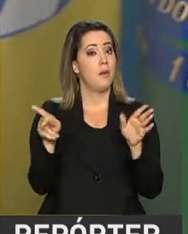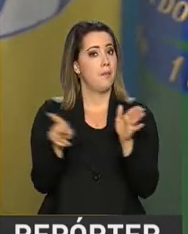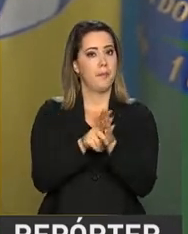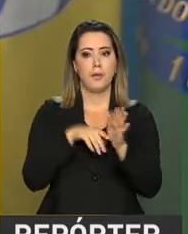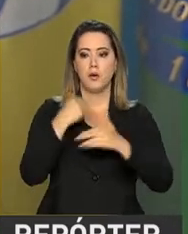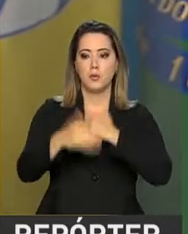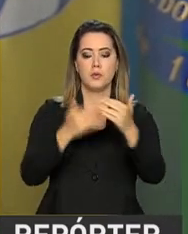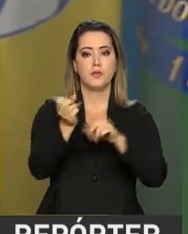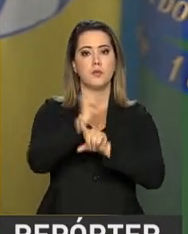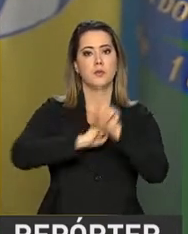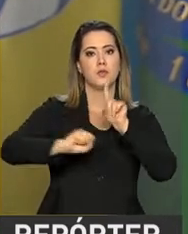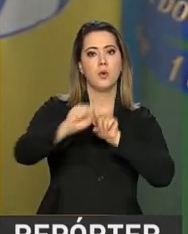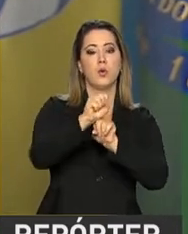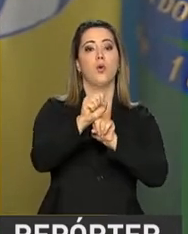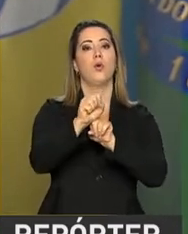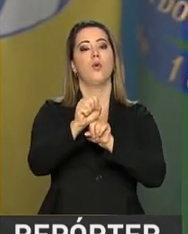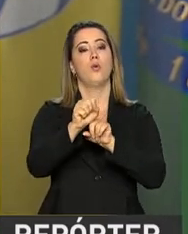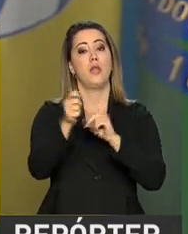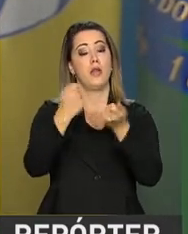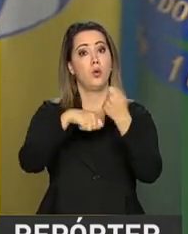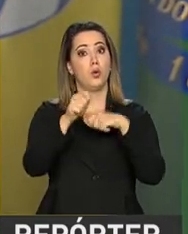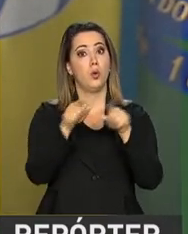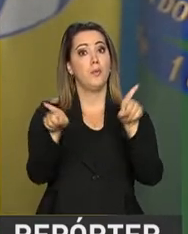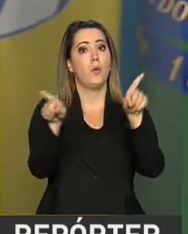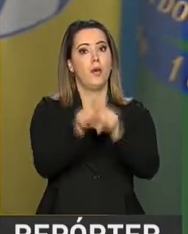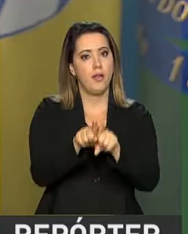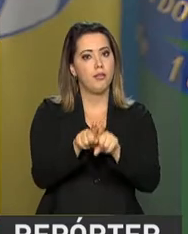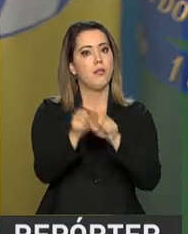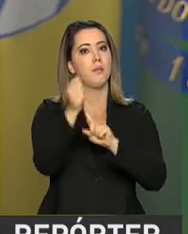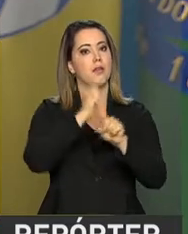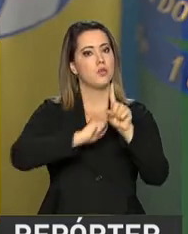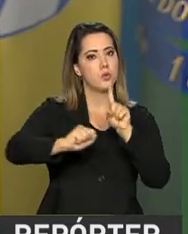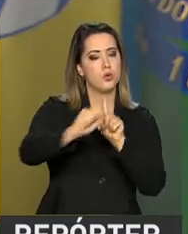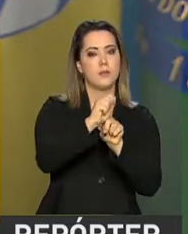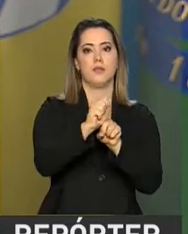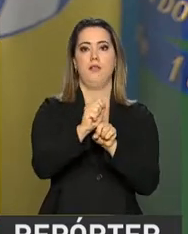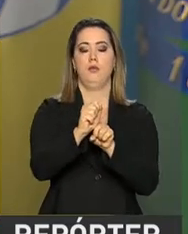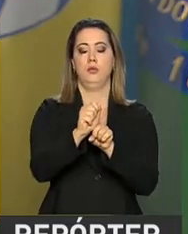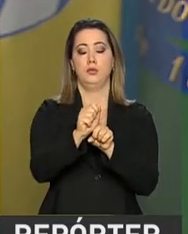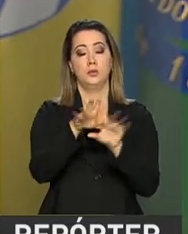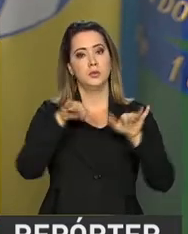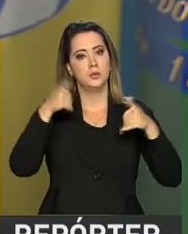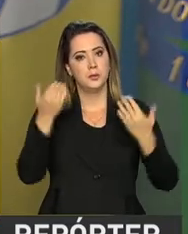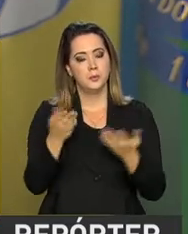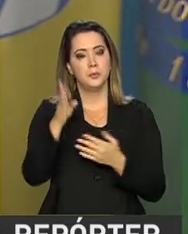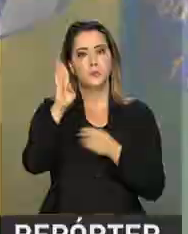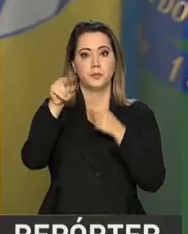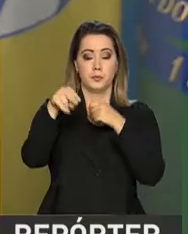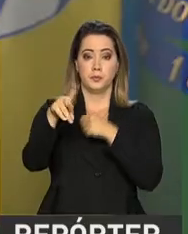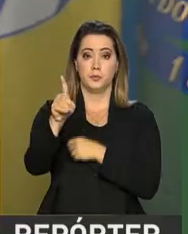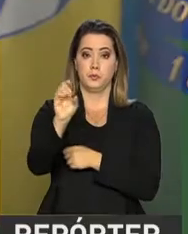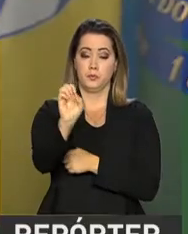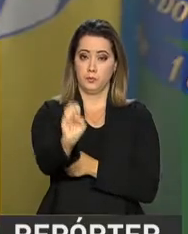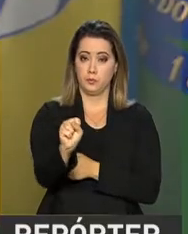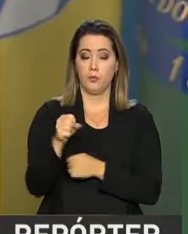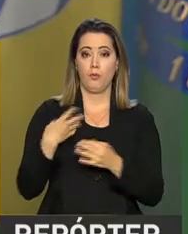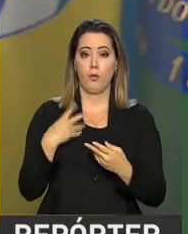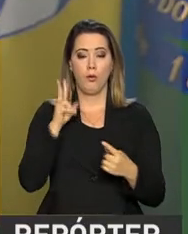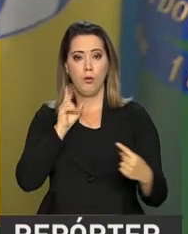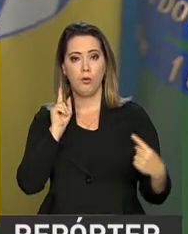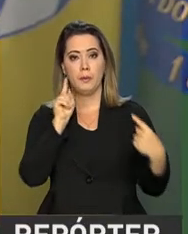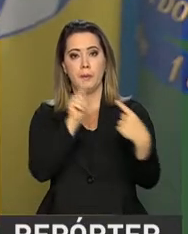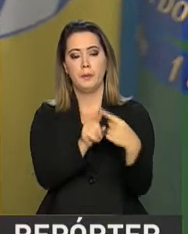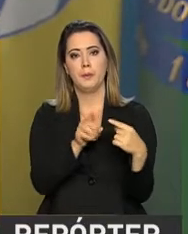econômico e social portanto quando também obedece volta para micro